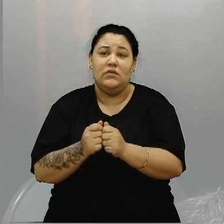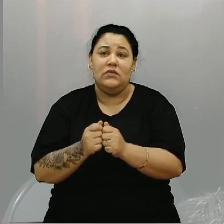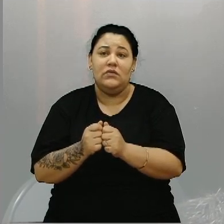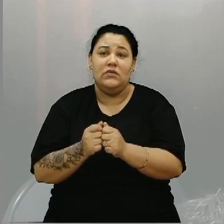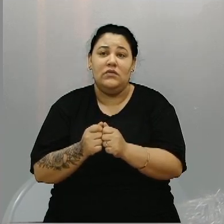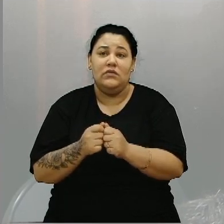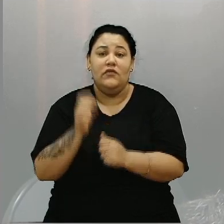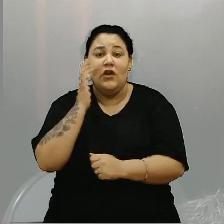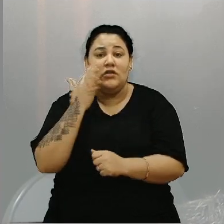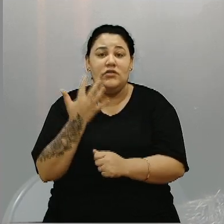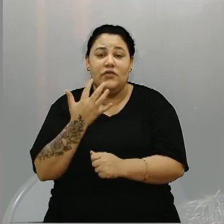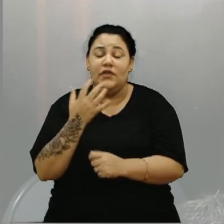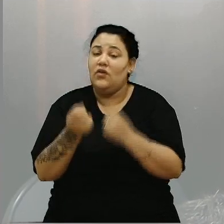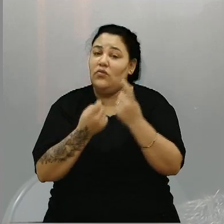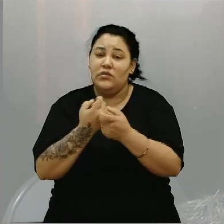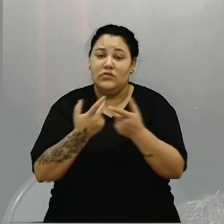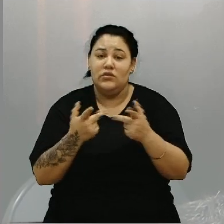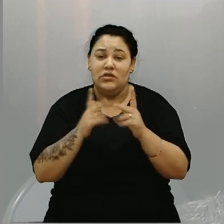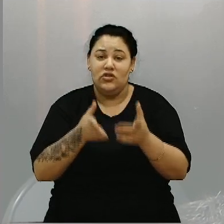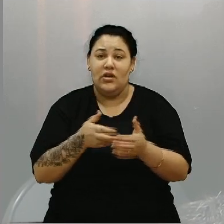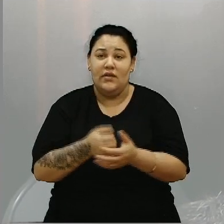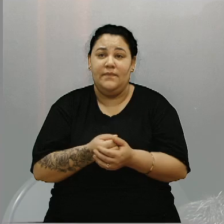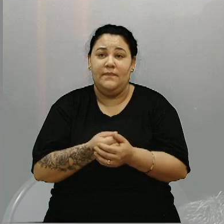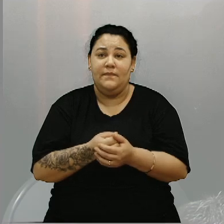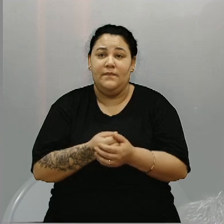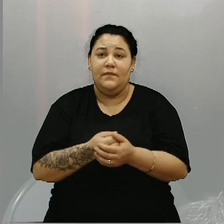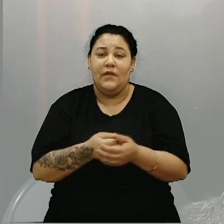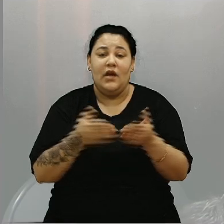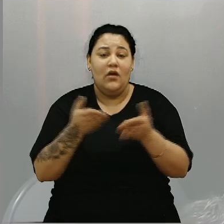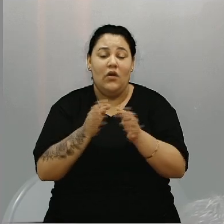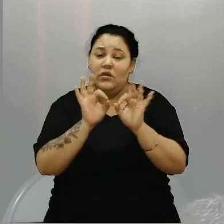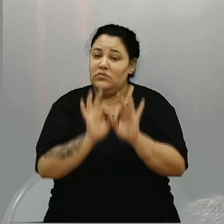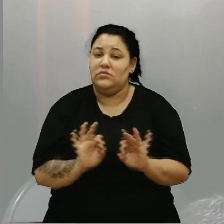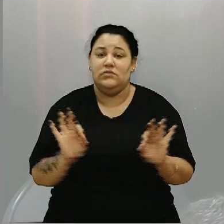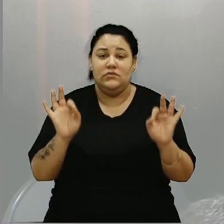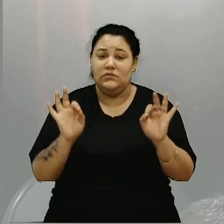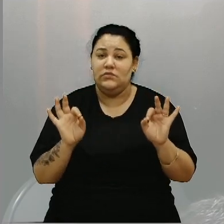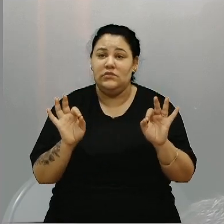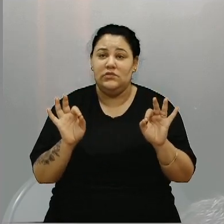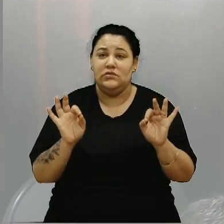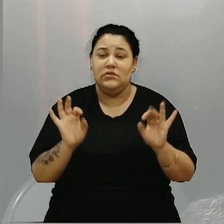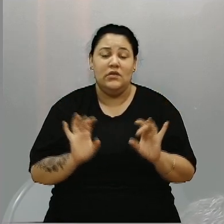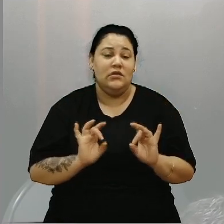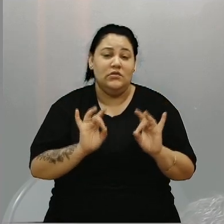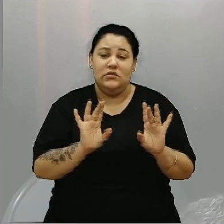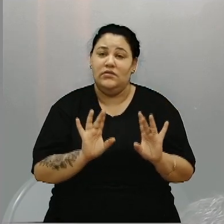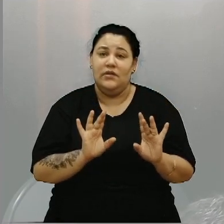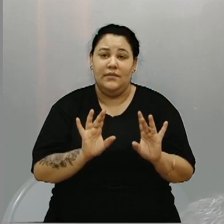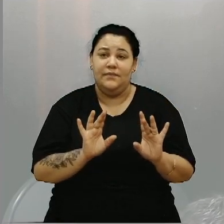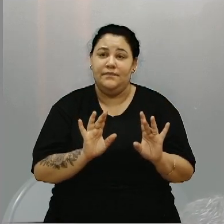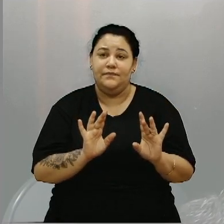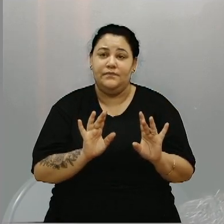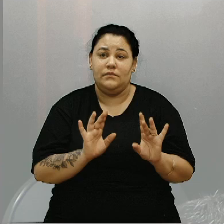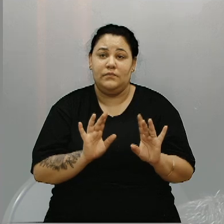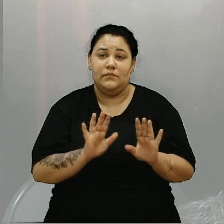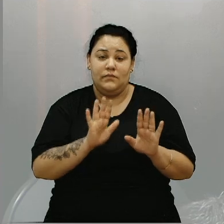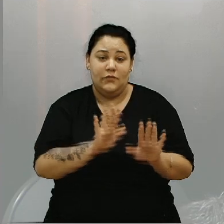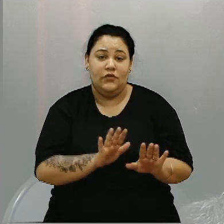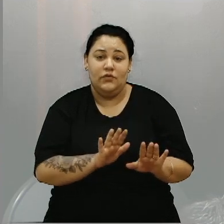foi resolvido boa parte. Agora, simplesmente, só deixando para que o governo federal mande